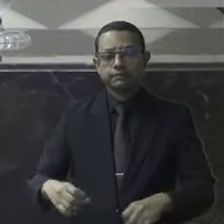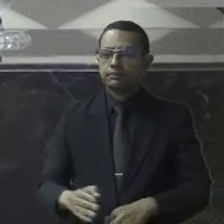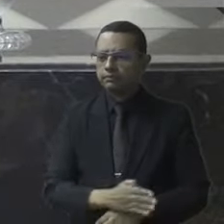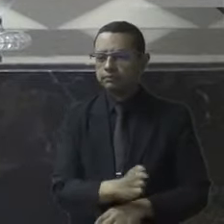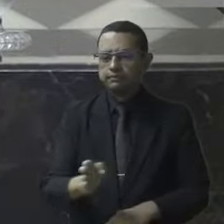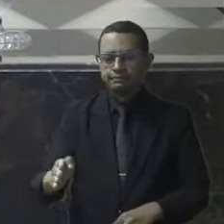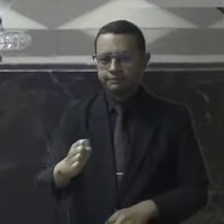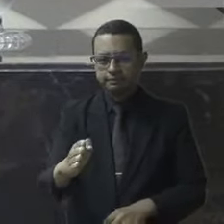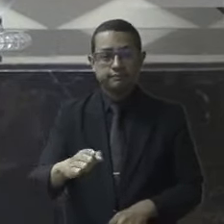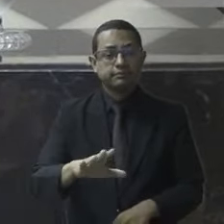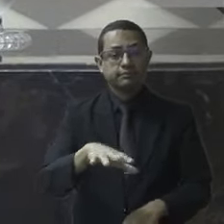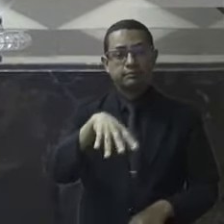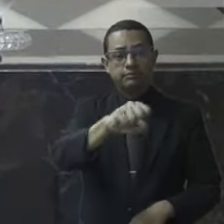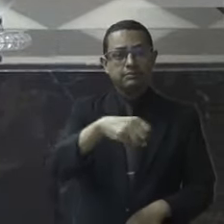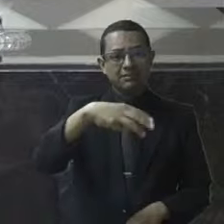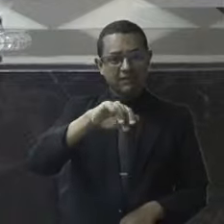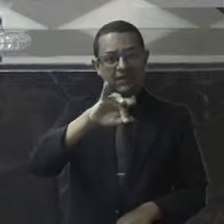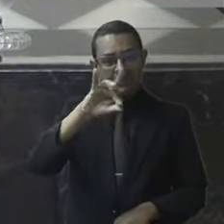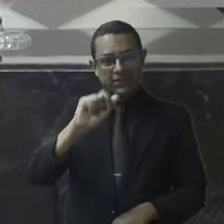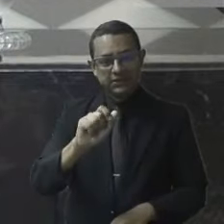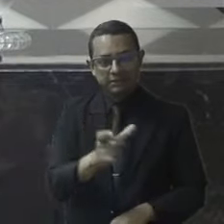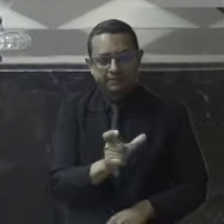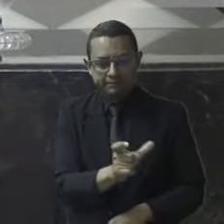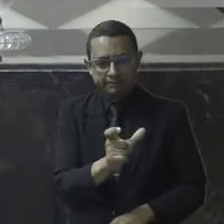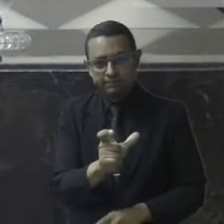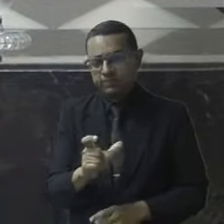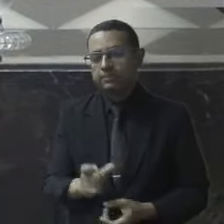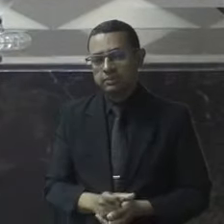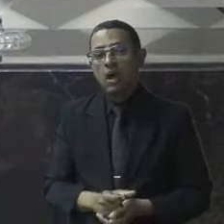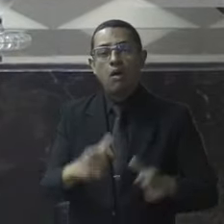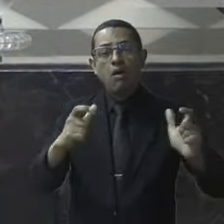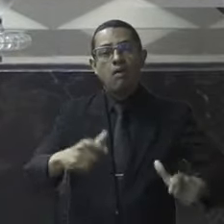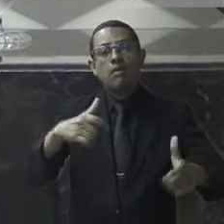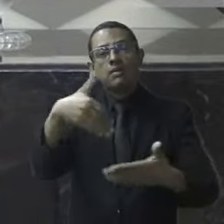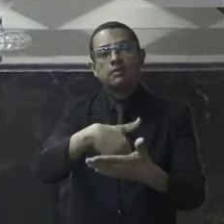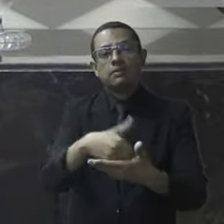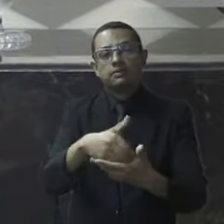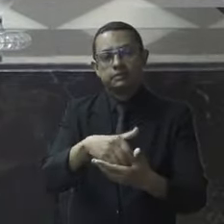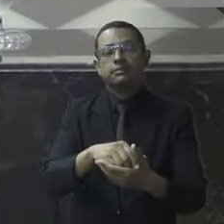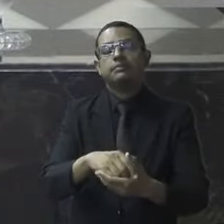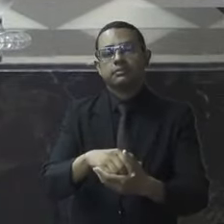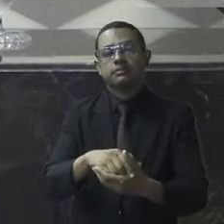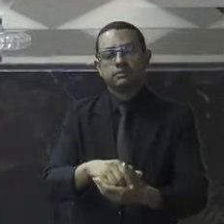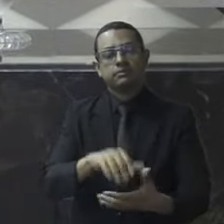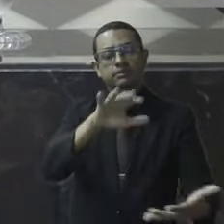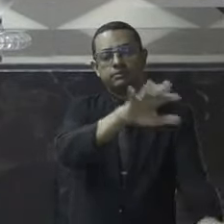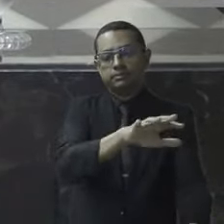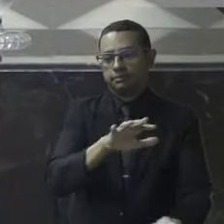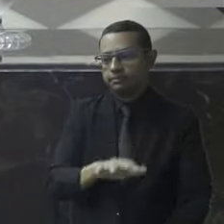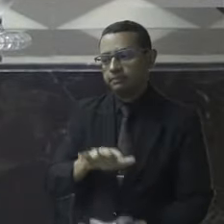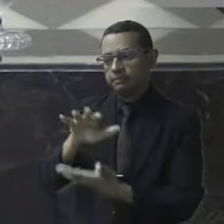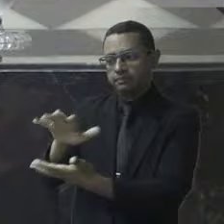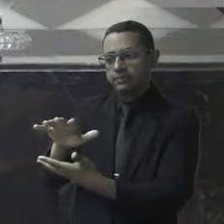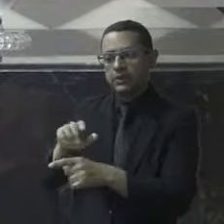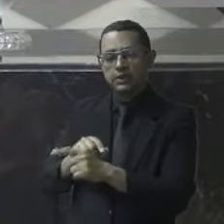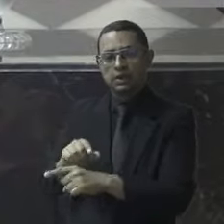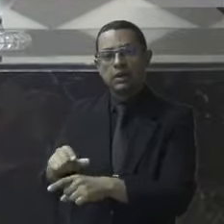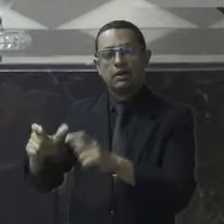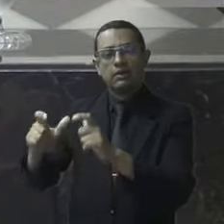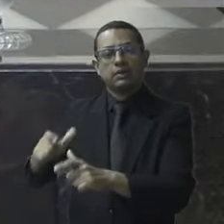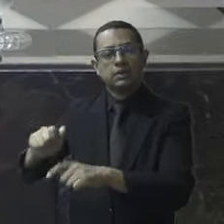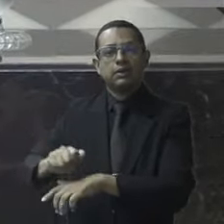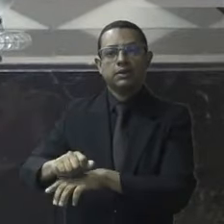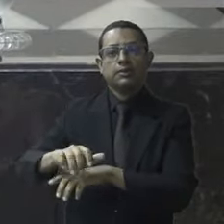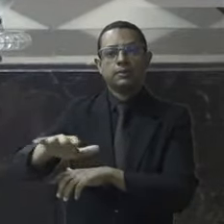pegam as mídias naqueles pontos, locais de votação, e leva para o ponto de transmissão. E